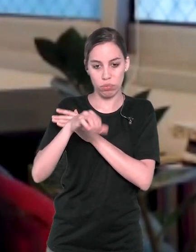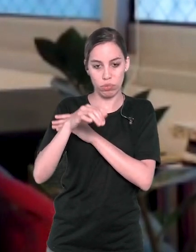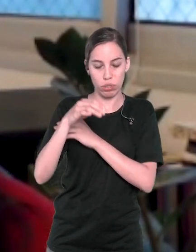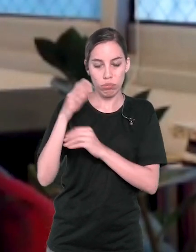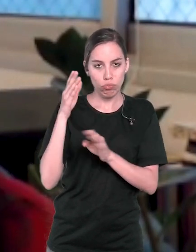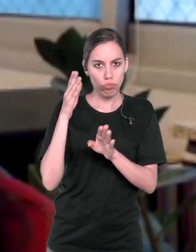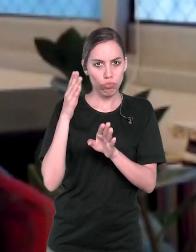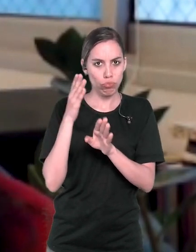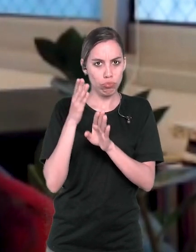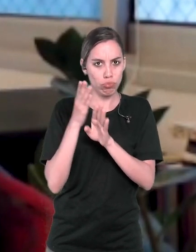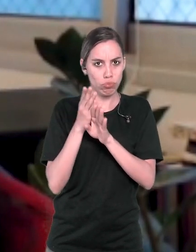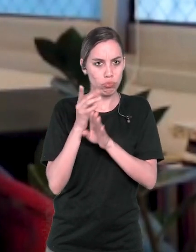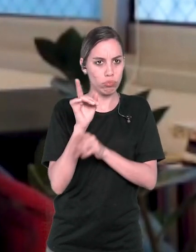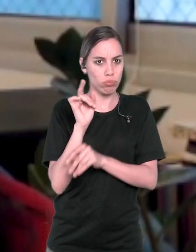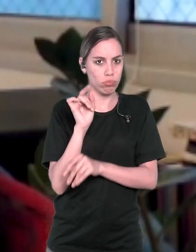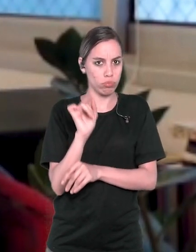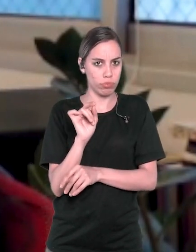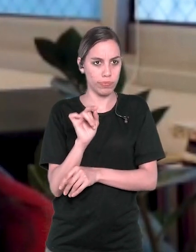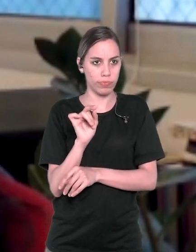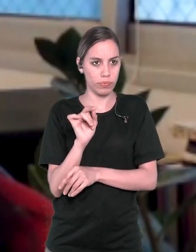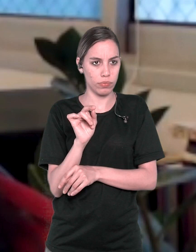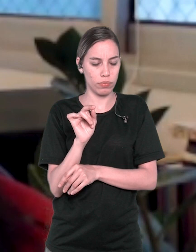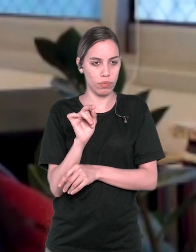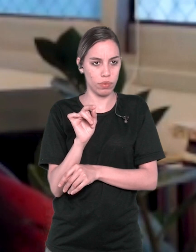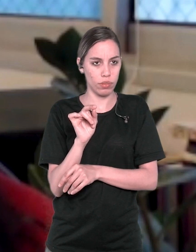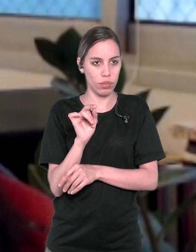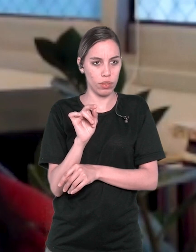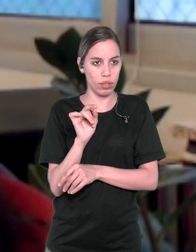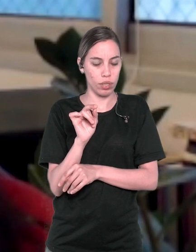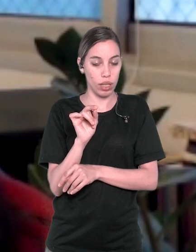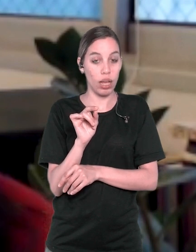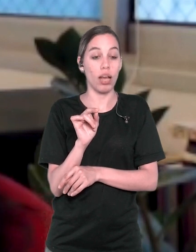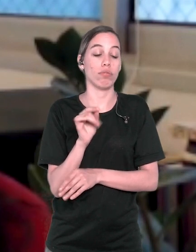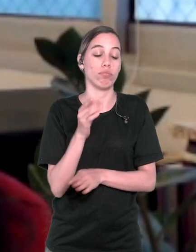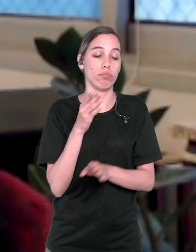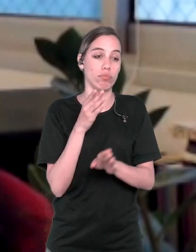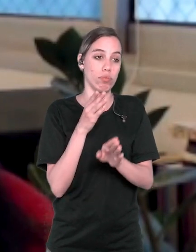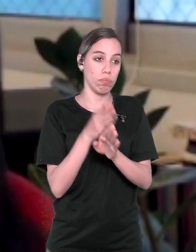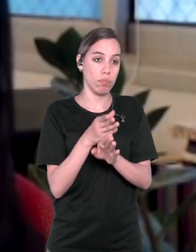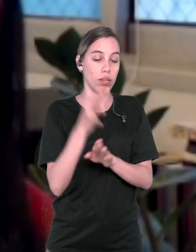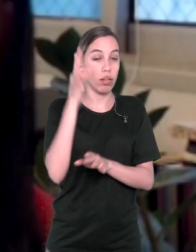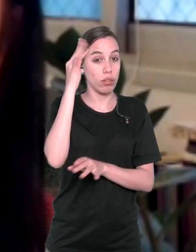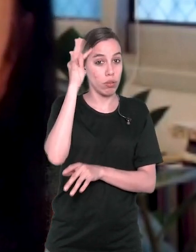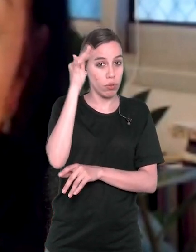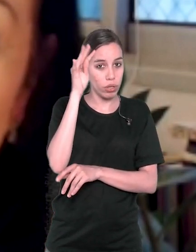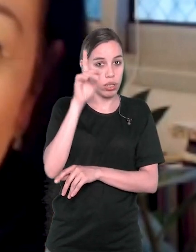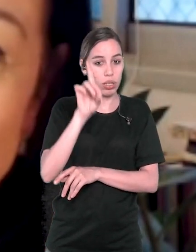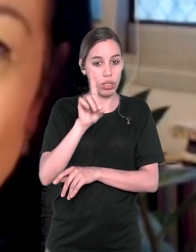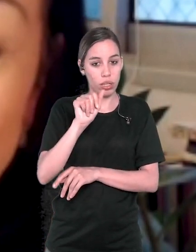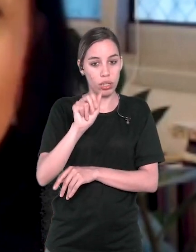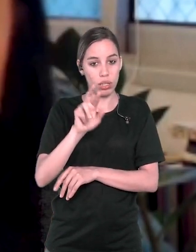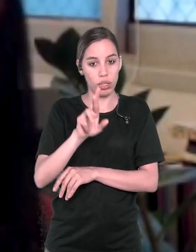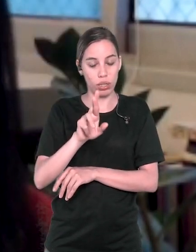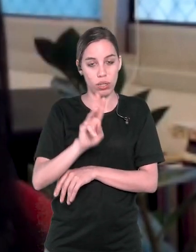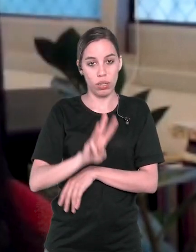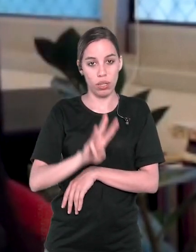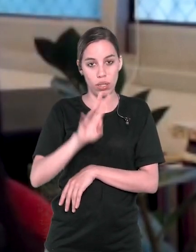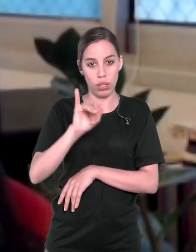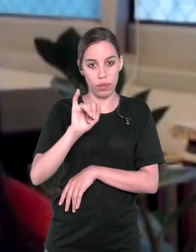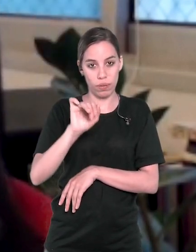identificar, né, a teoria darwiniana, né, quer dizer, as ideias de